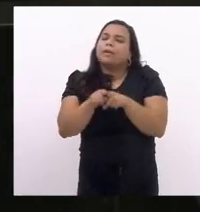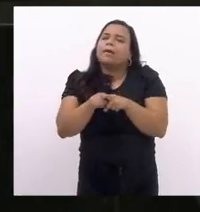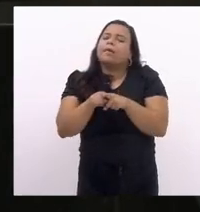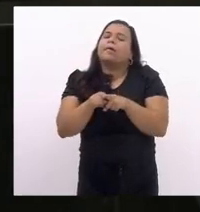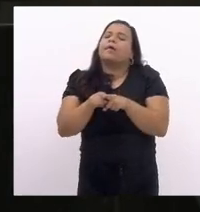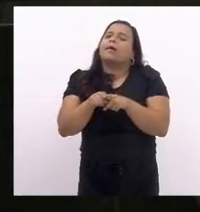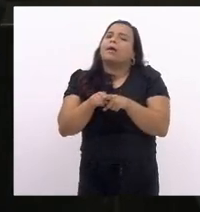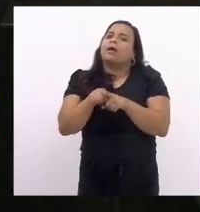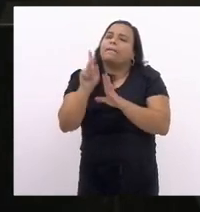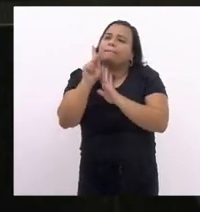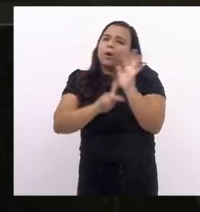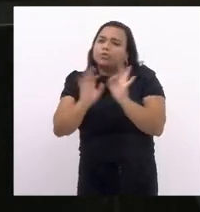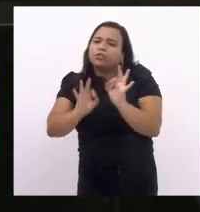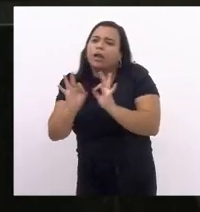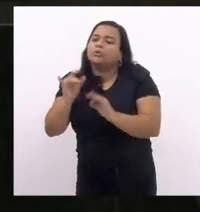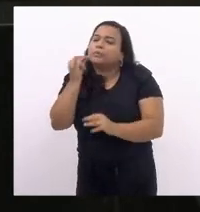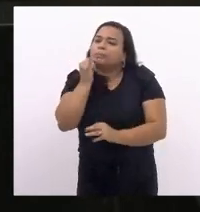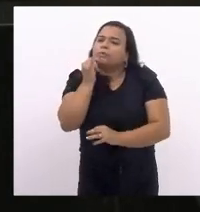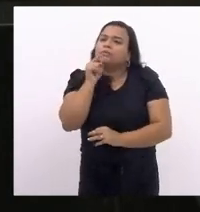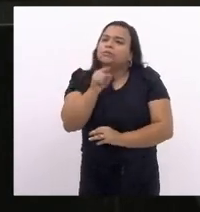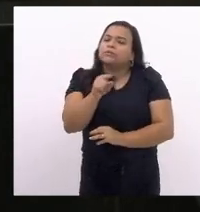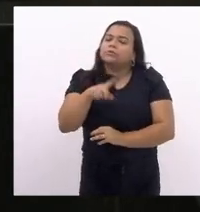projeto é também